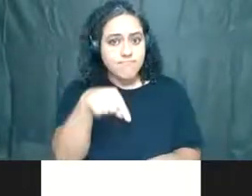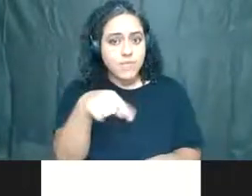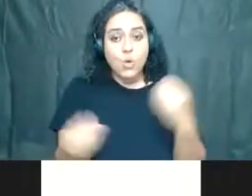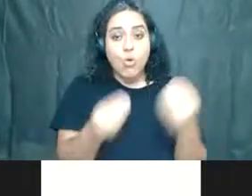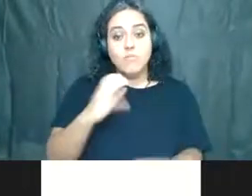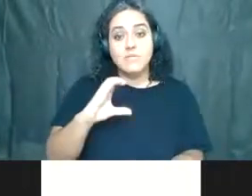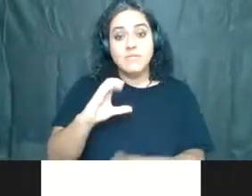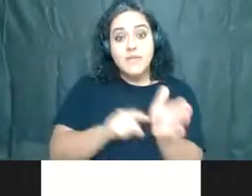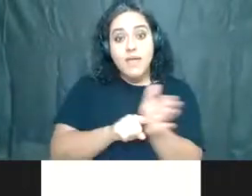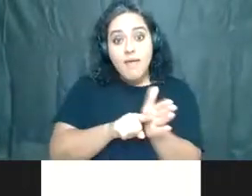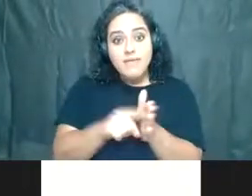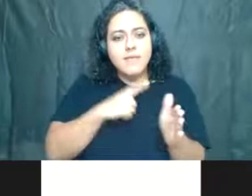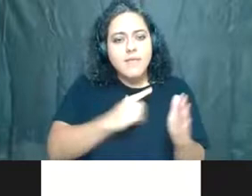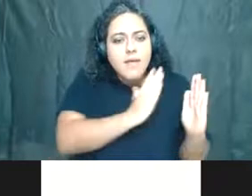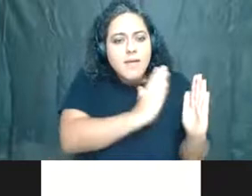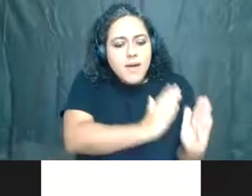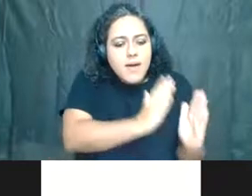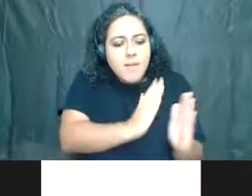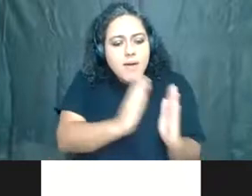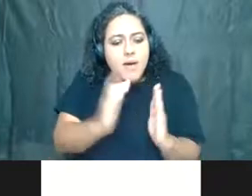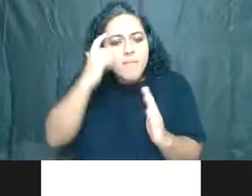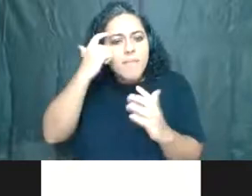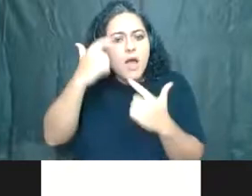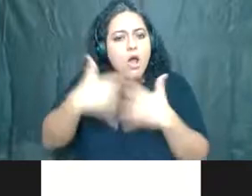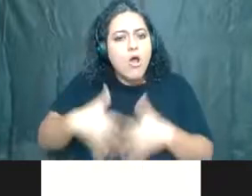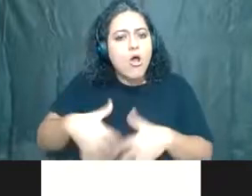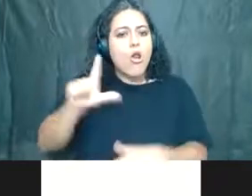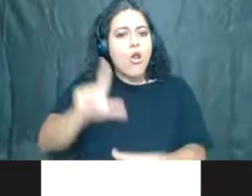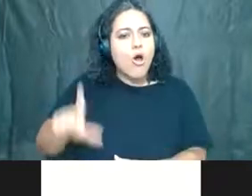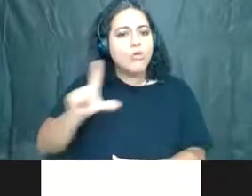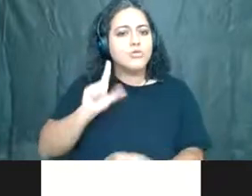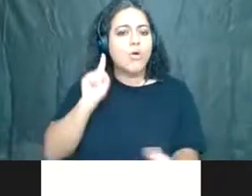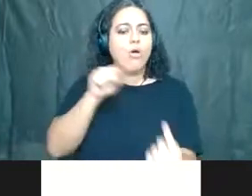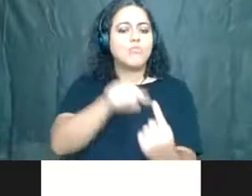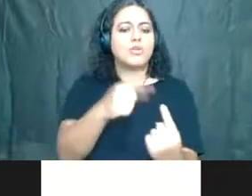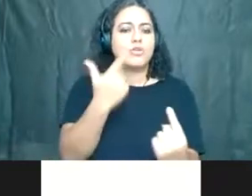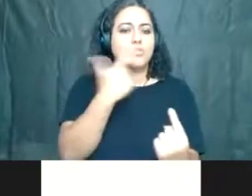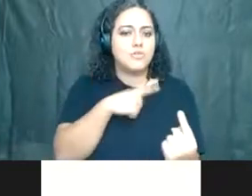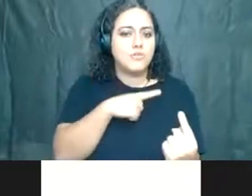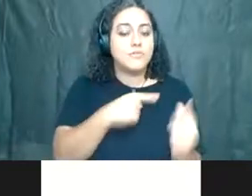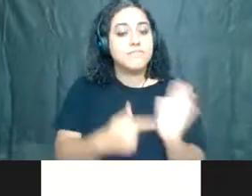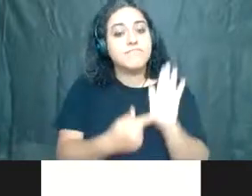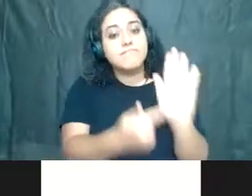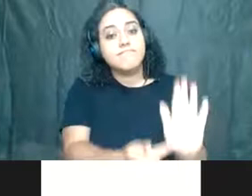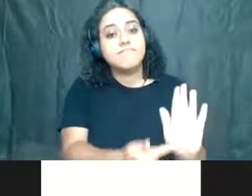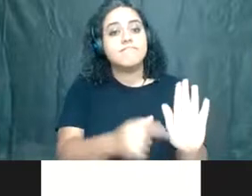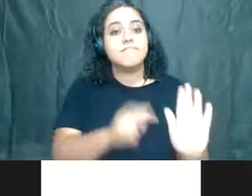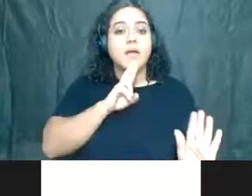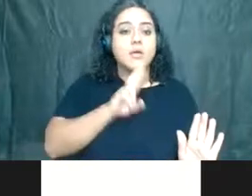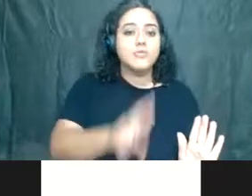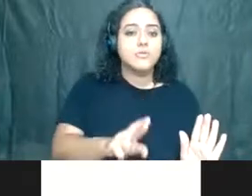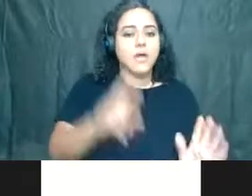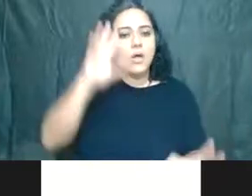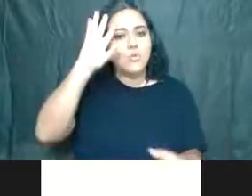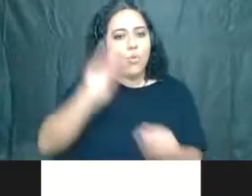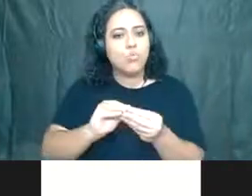ciência segue um caminho lógico e objetivo para apresentar suas determinações e suas